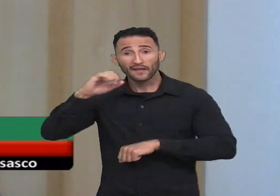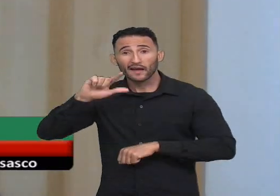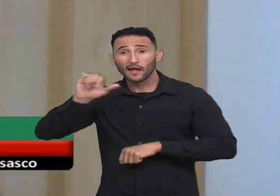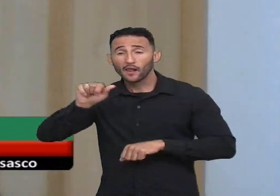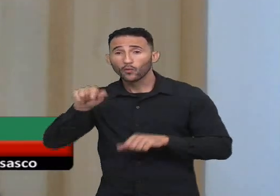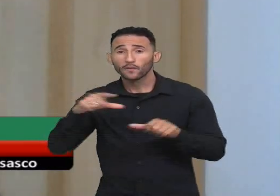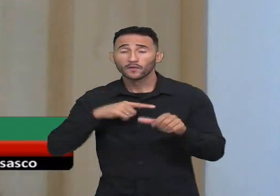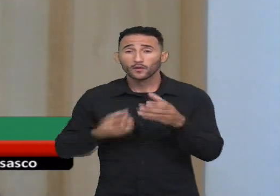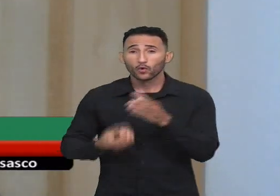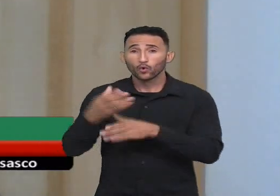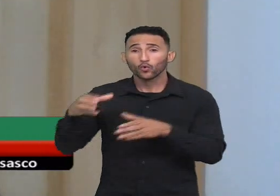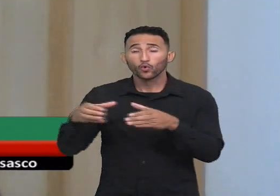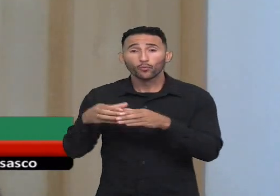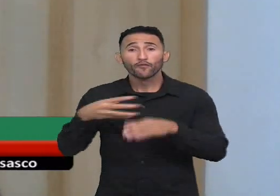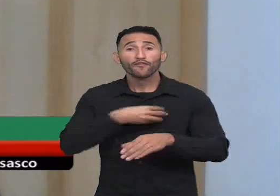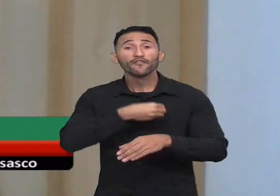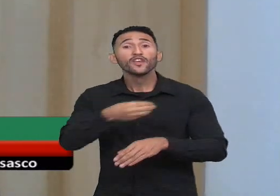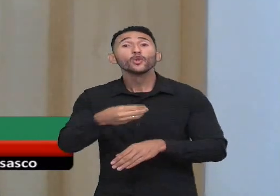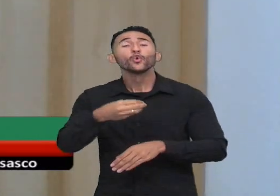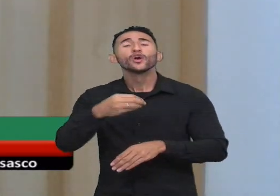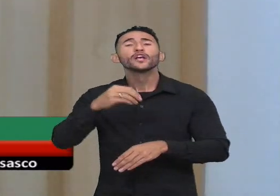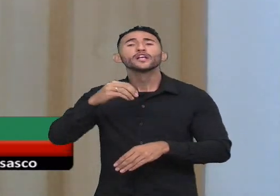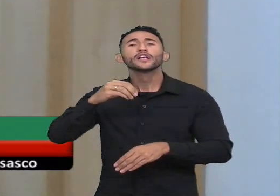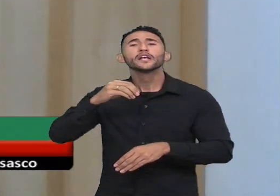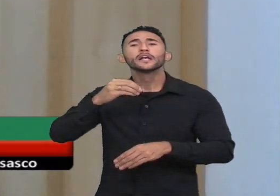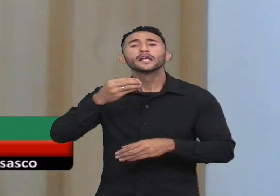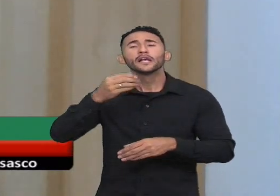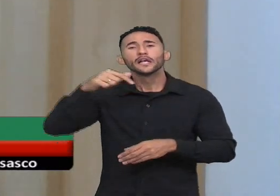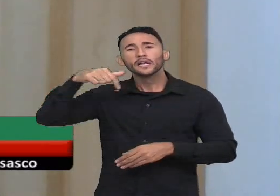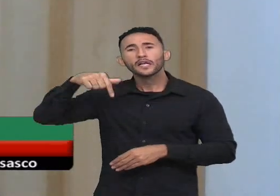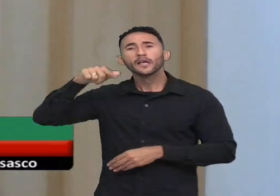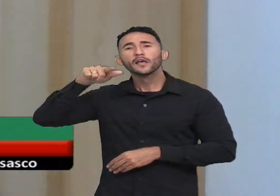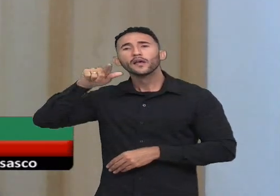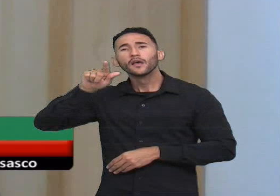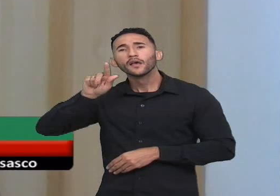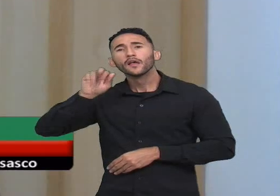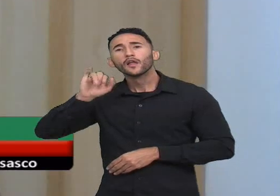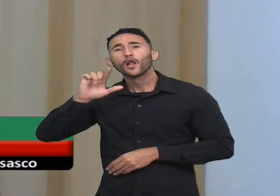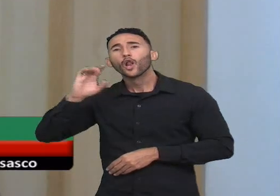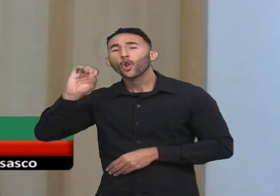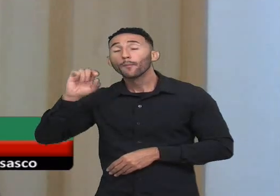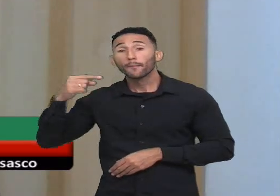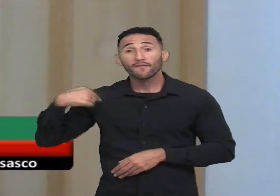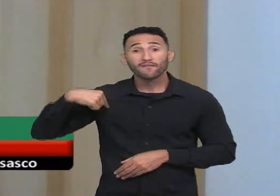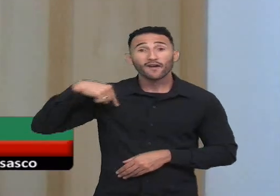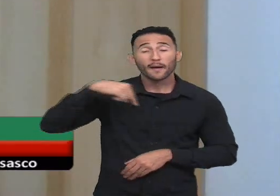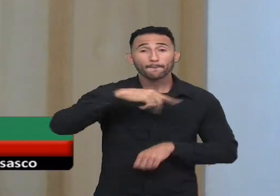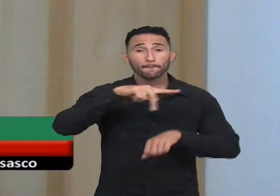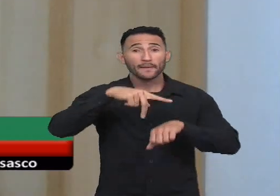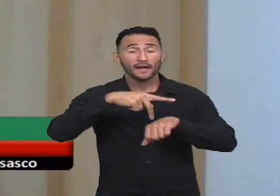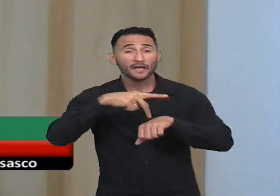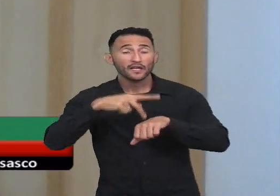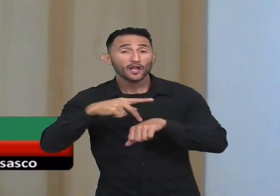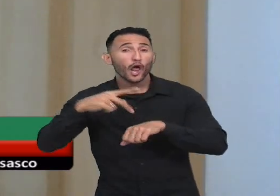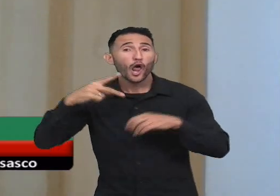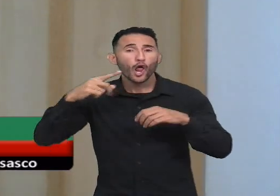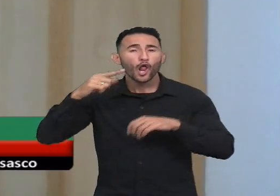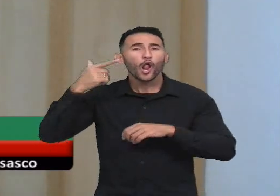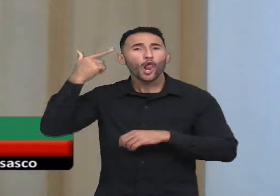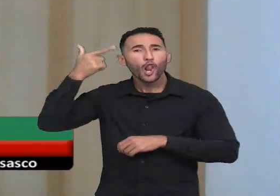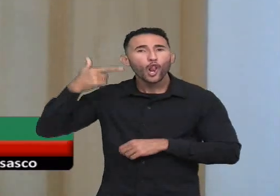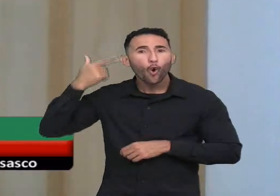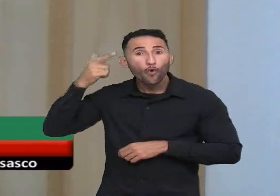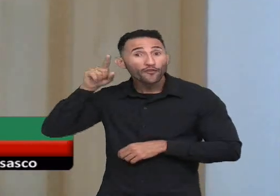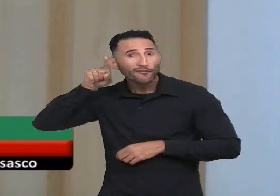capoeira Filhos do Quilombo. E, em 1990, vai para Londres com o grupo Brasil Ginga Show, onde ministrou